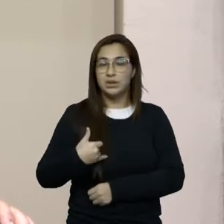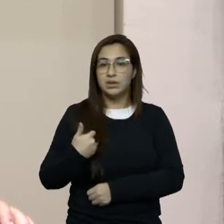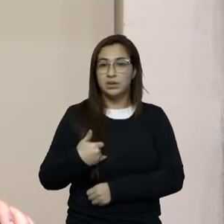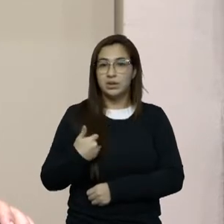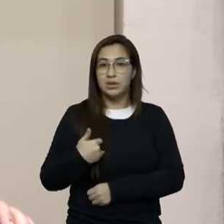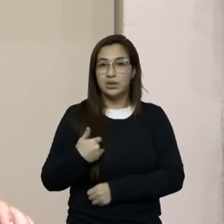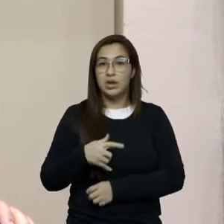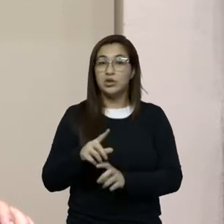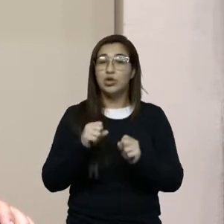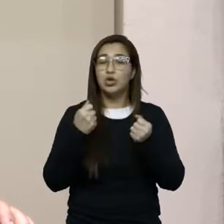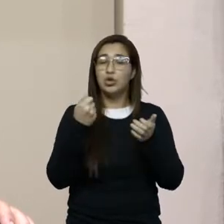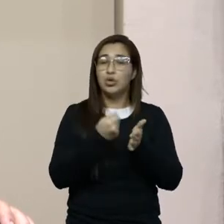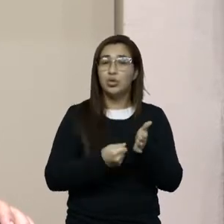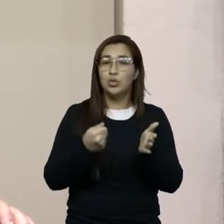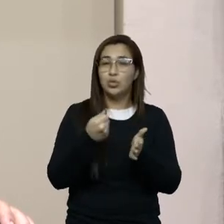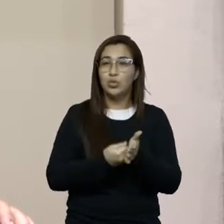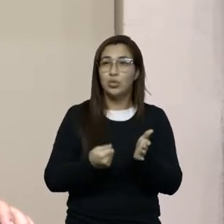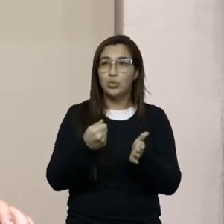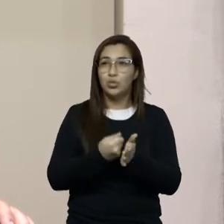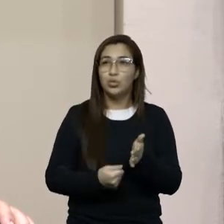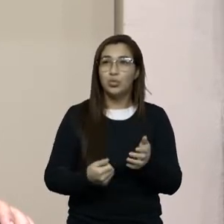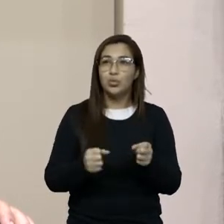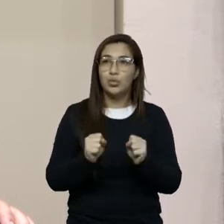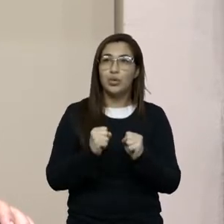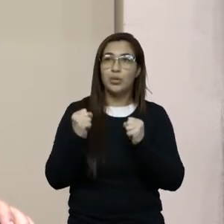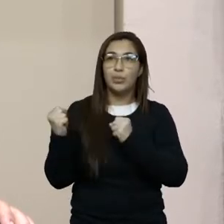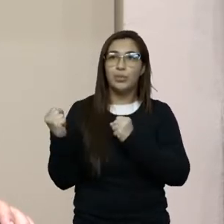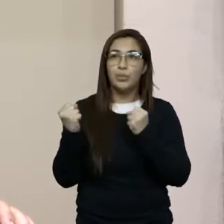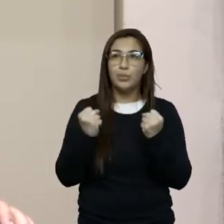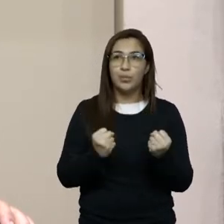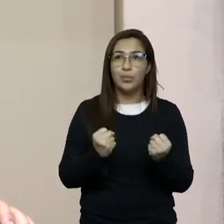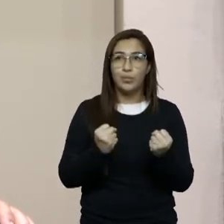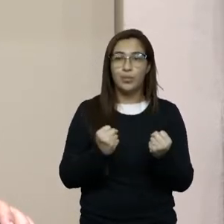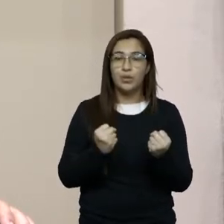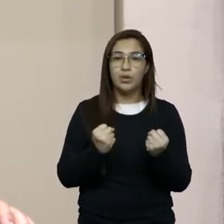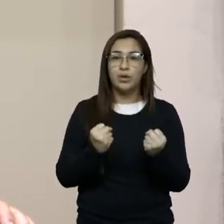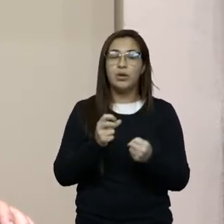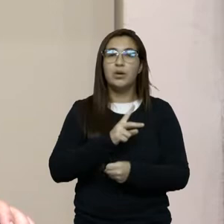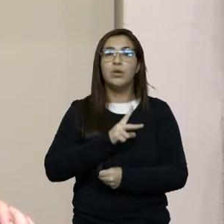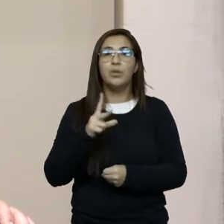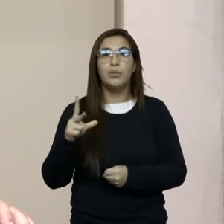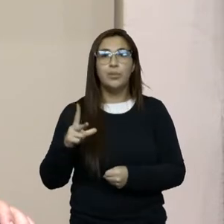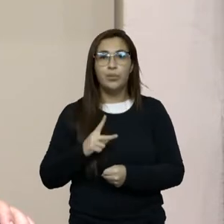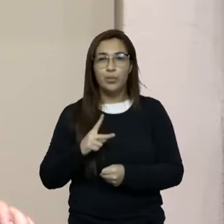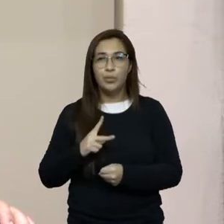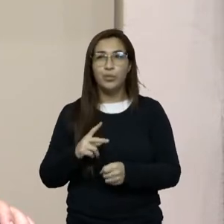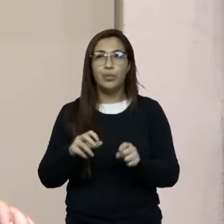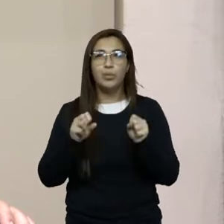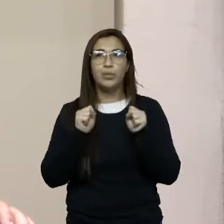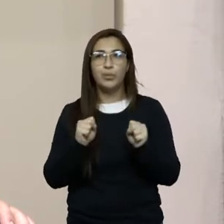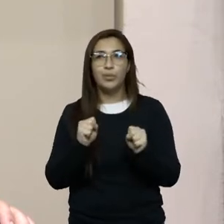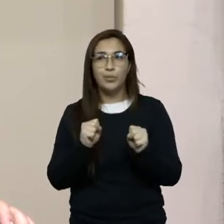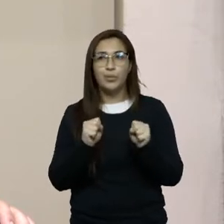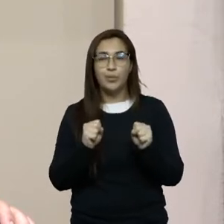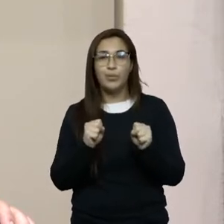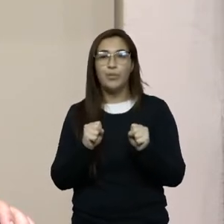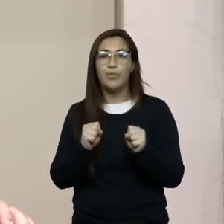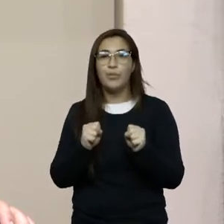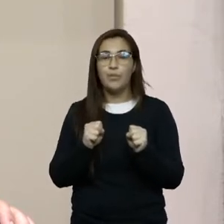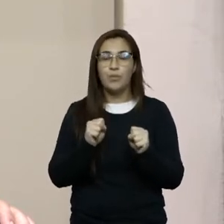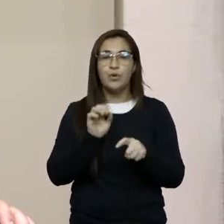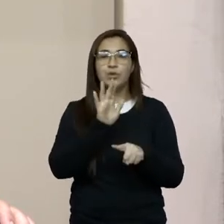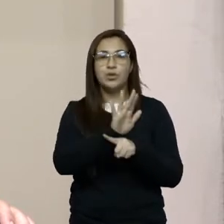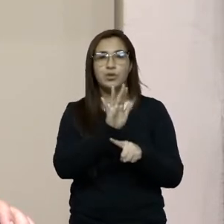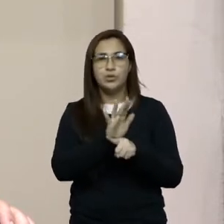para que os poderes públicos tenham uma política pública de Atendimento à saúde